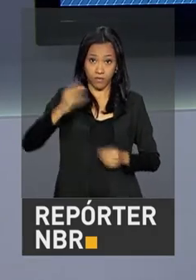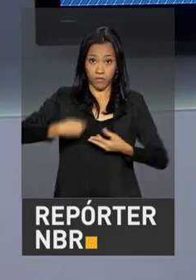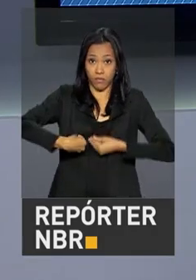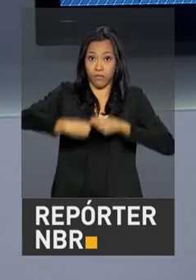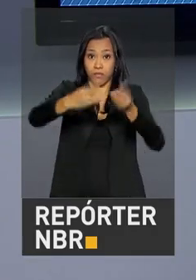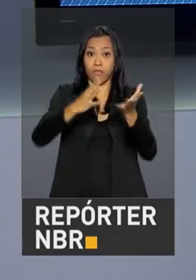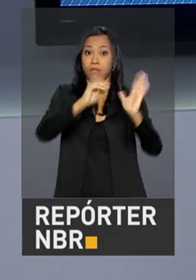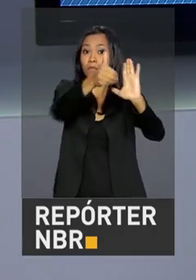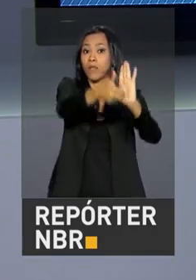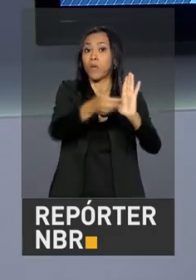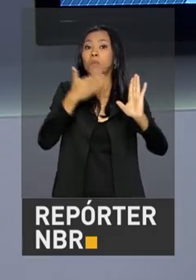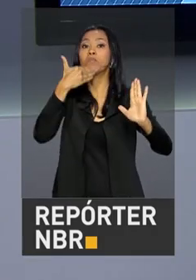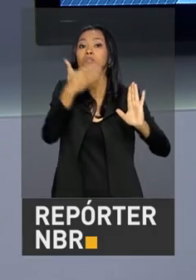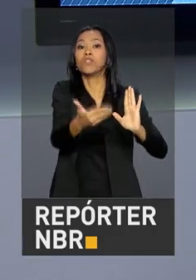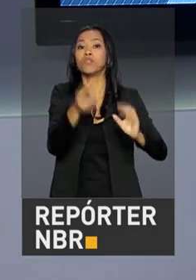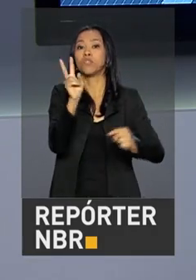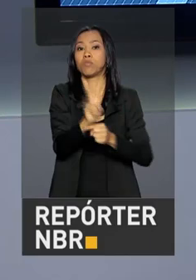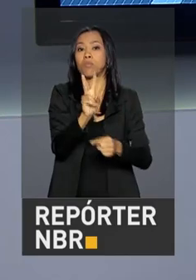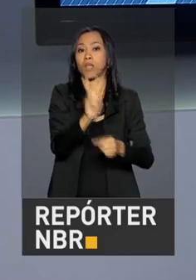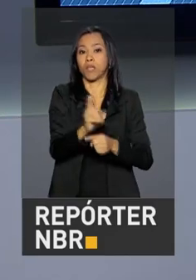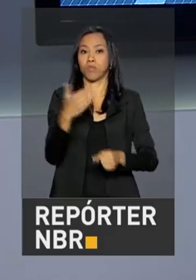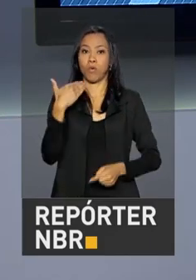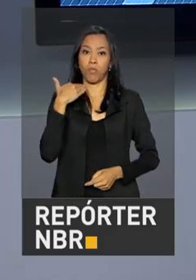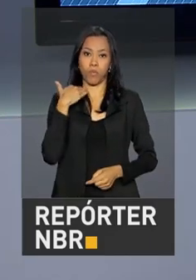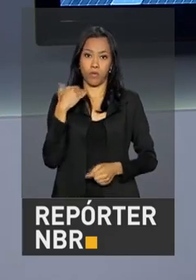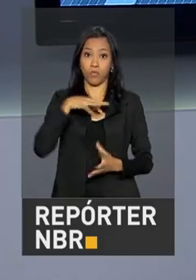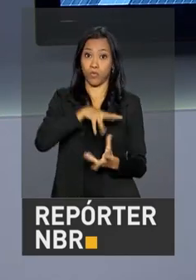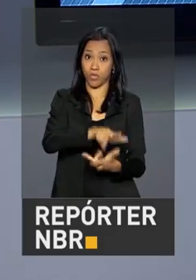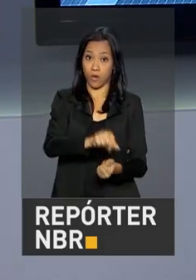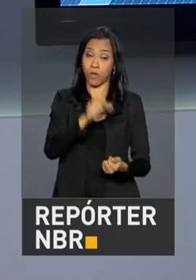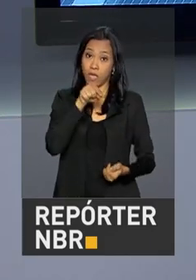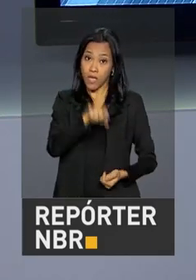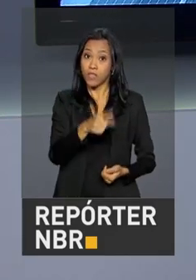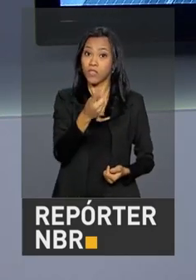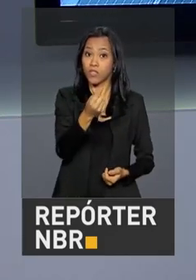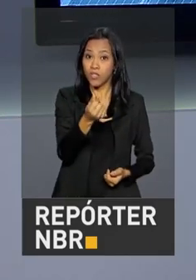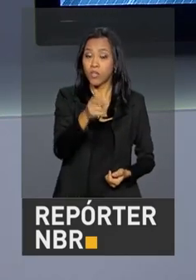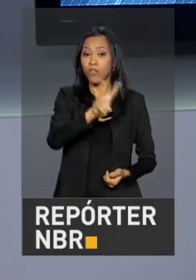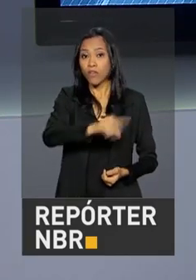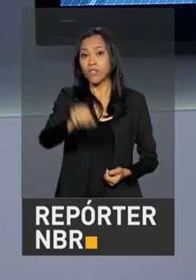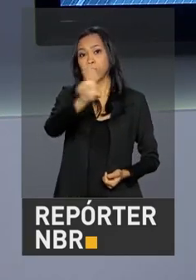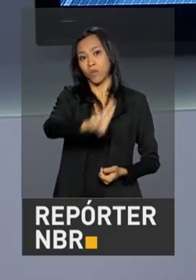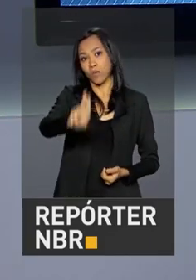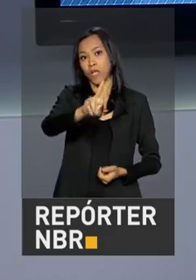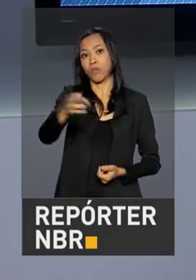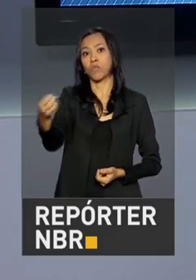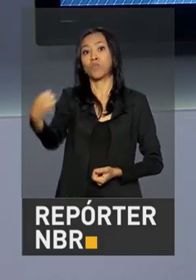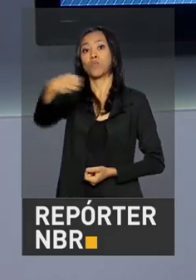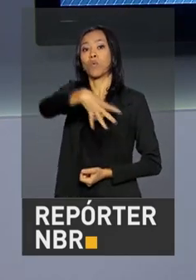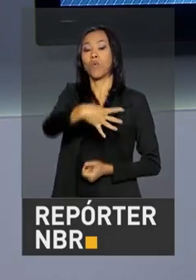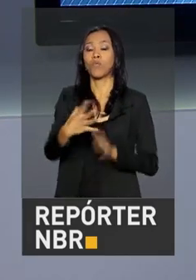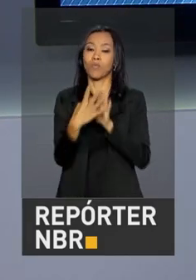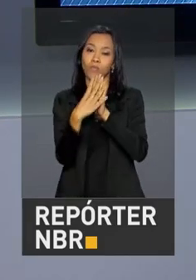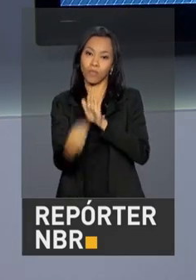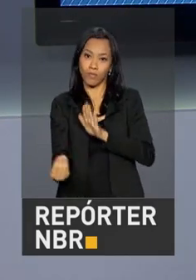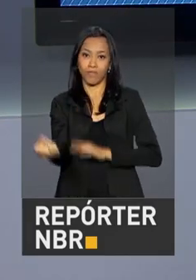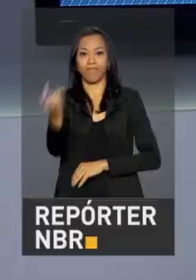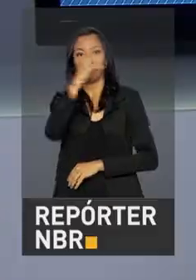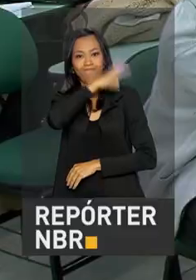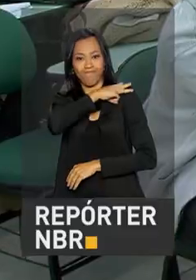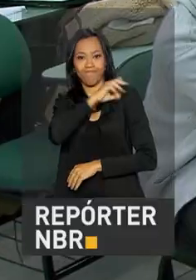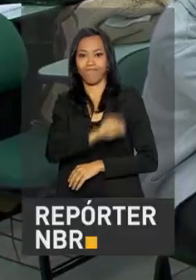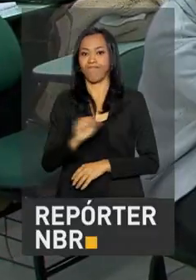de autorização de empréstimo ao Banco Mundial. O dinheiro será usado na implementação do novo ensino médio em todo o país.